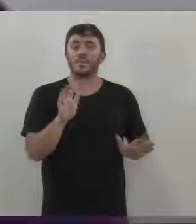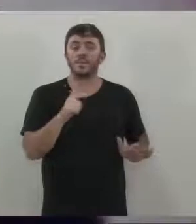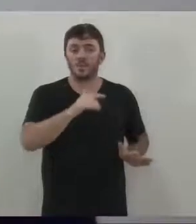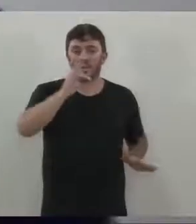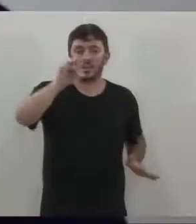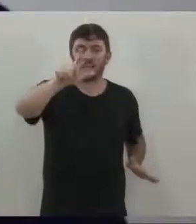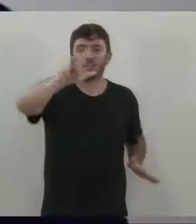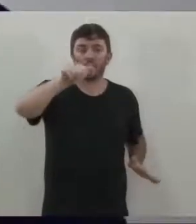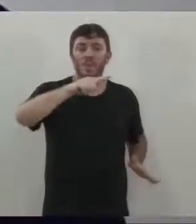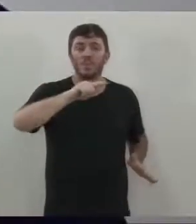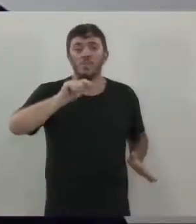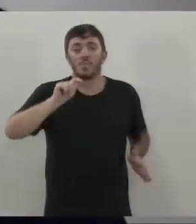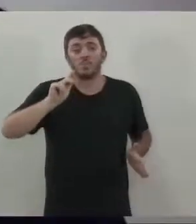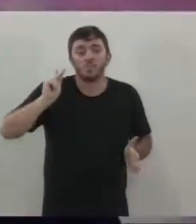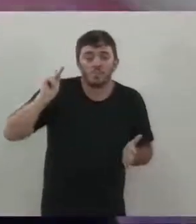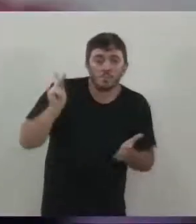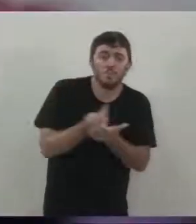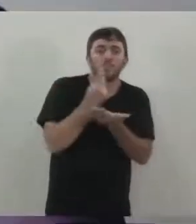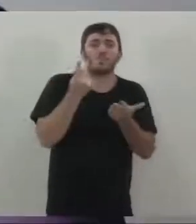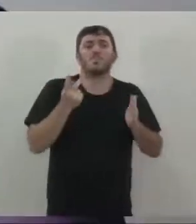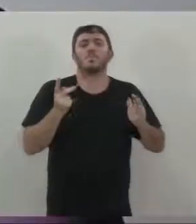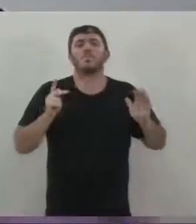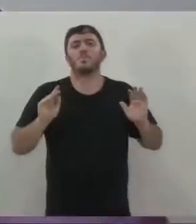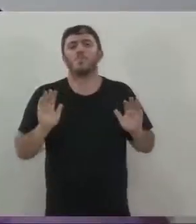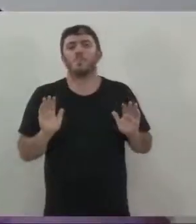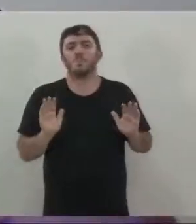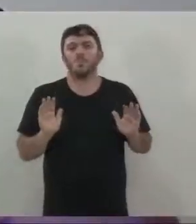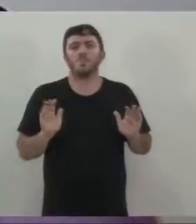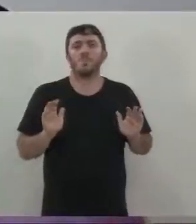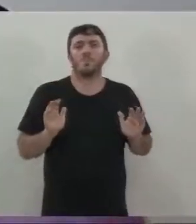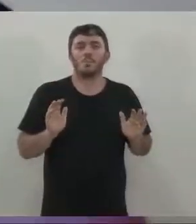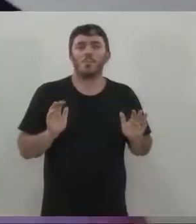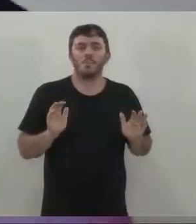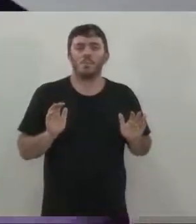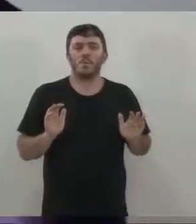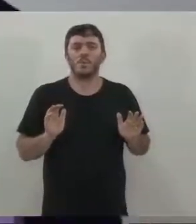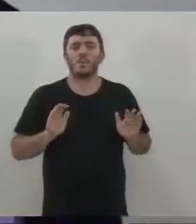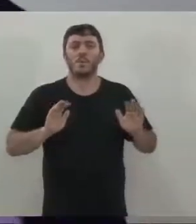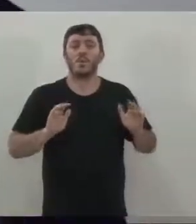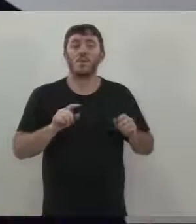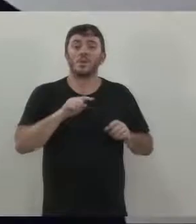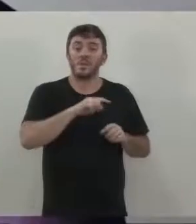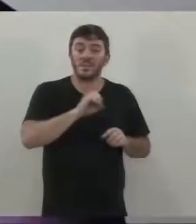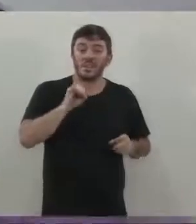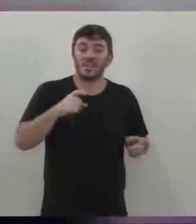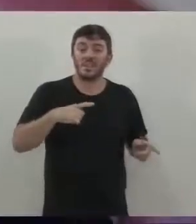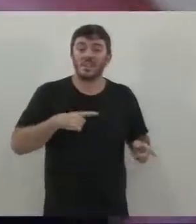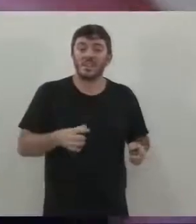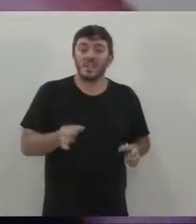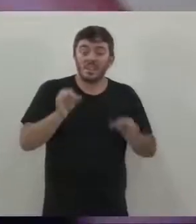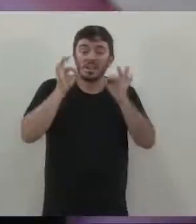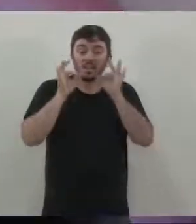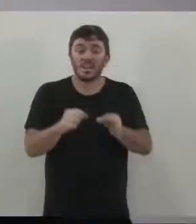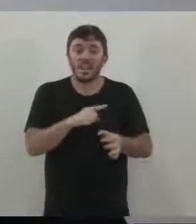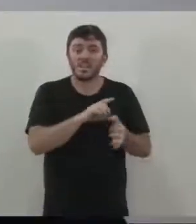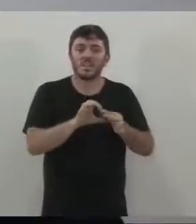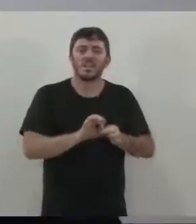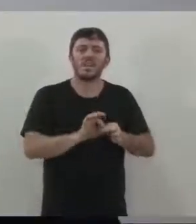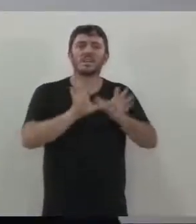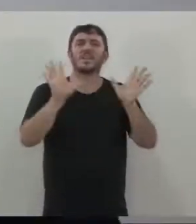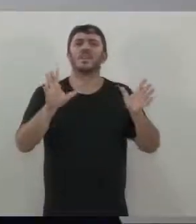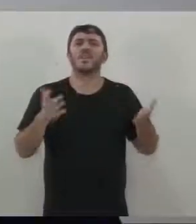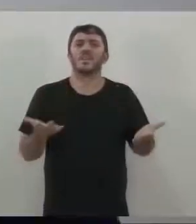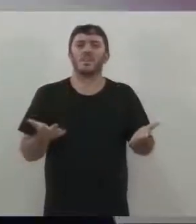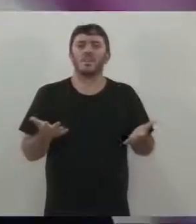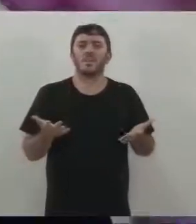ato equivocado, que você o seja, mas se você for liberada, é que a gente não